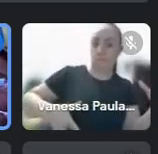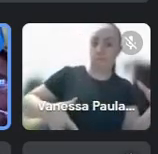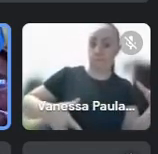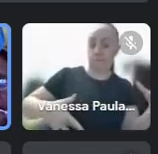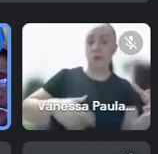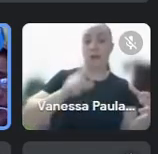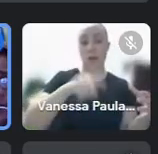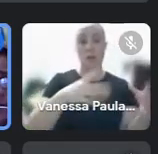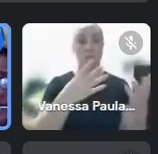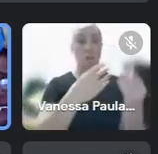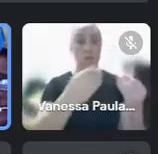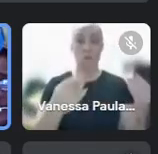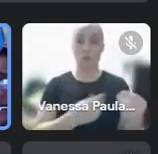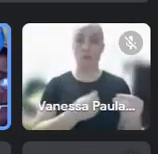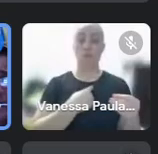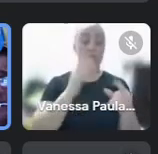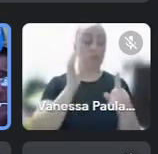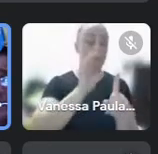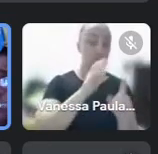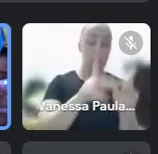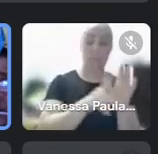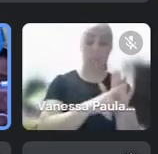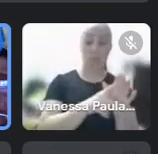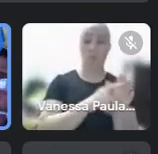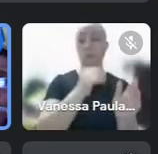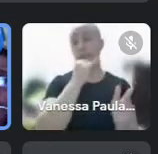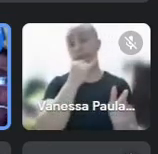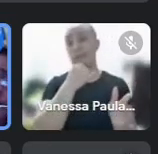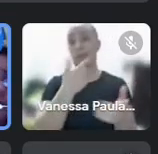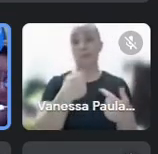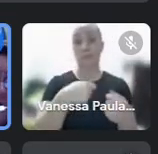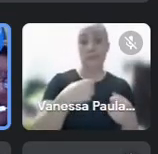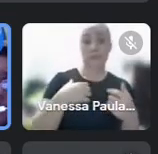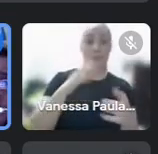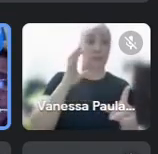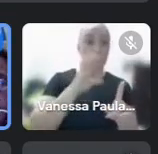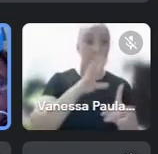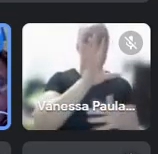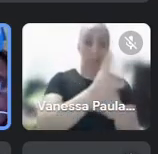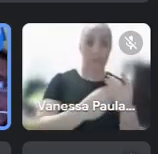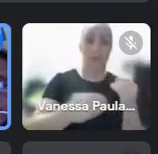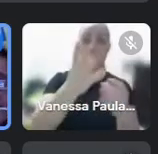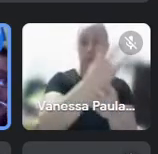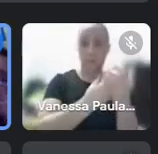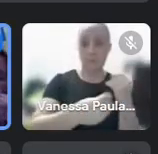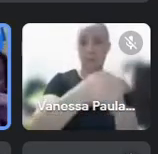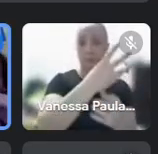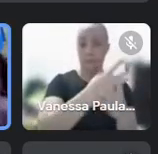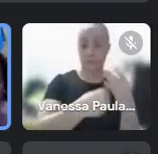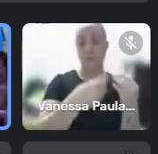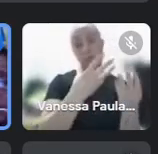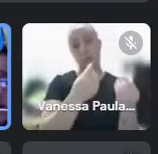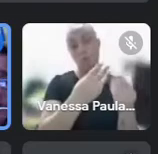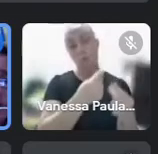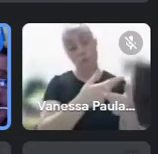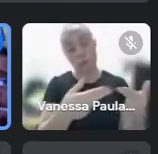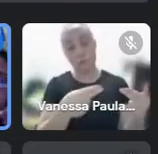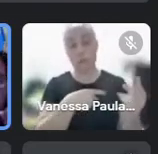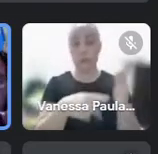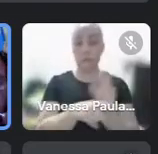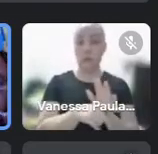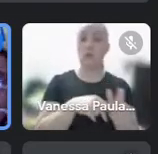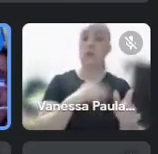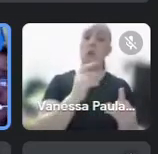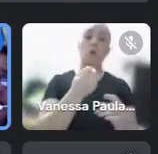uma hiperexposição, uma atividade acentuada do órgão, talvez biotransformação em excesso, indução